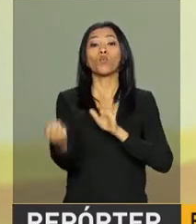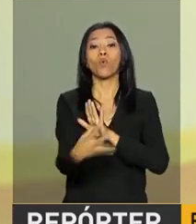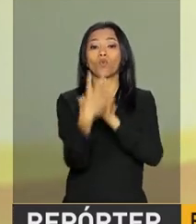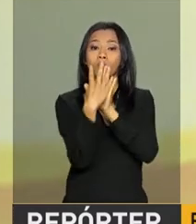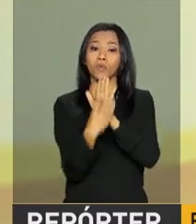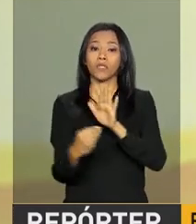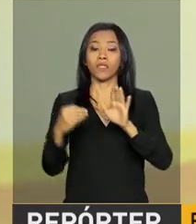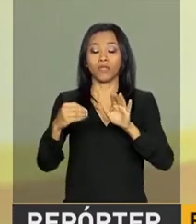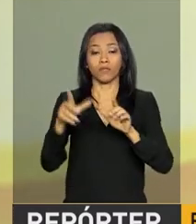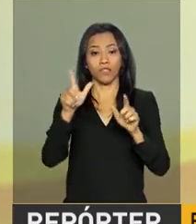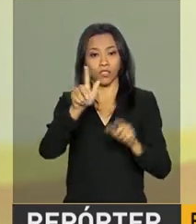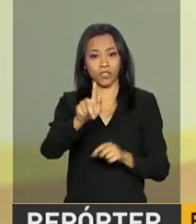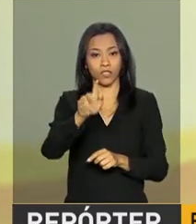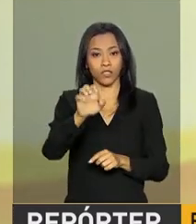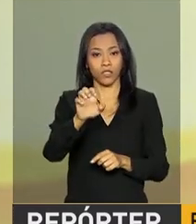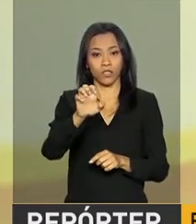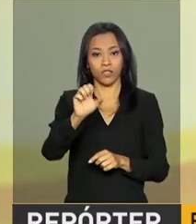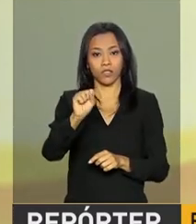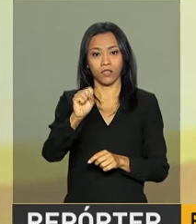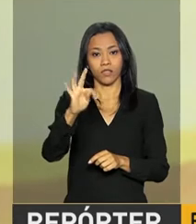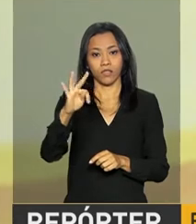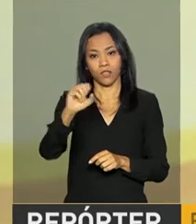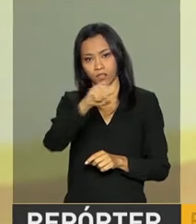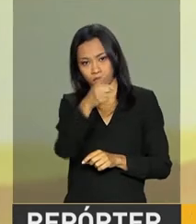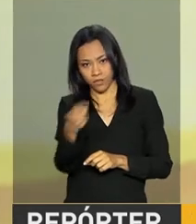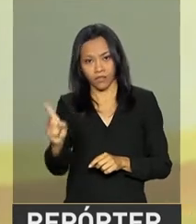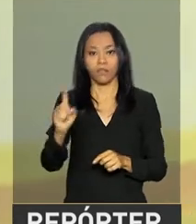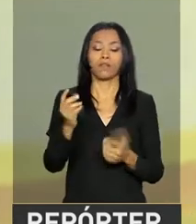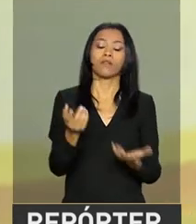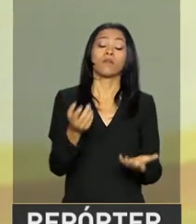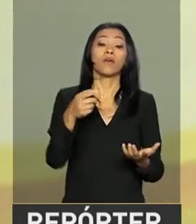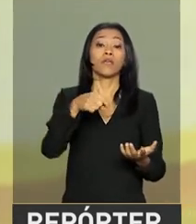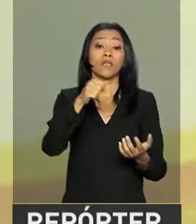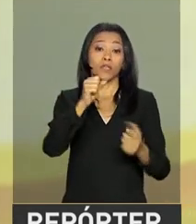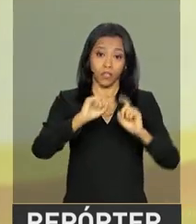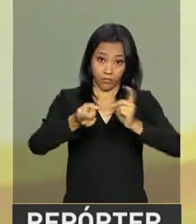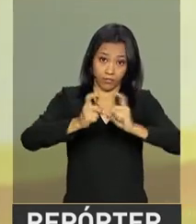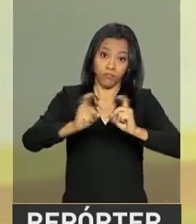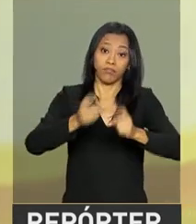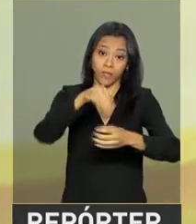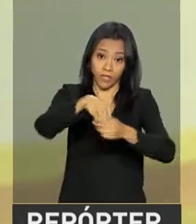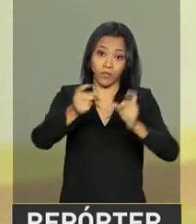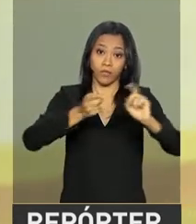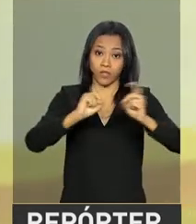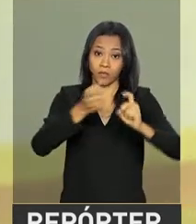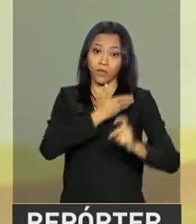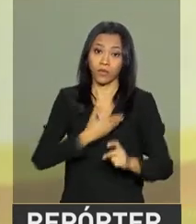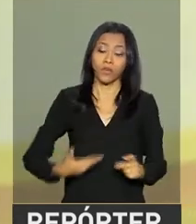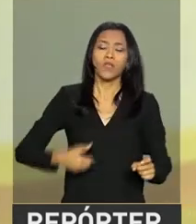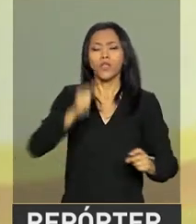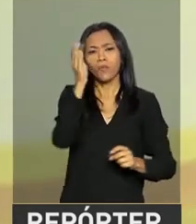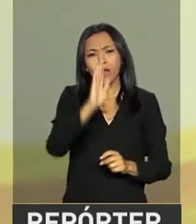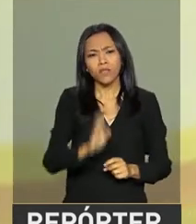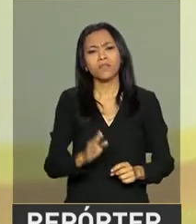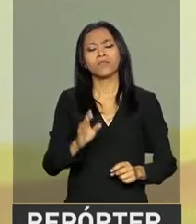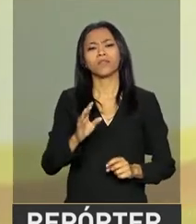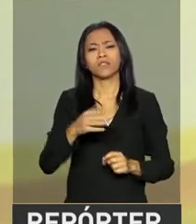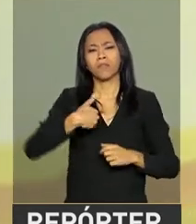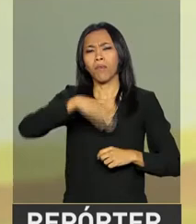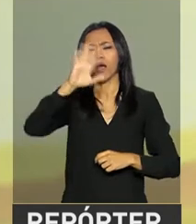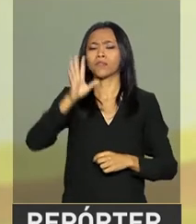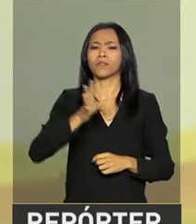mercado para o Brasil, que o Brasil seja cada vez mais reconhecido pela sua agricultura, pela sua